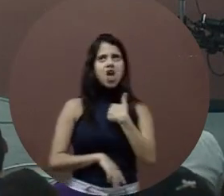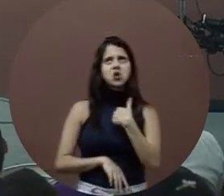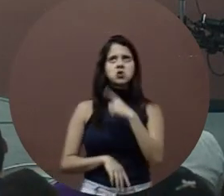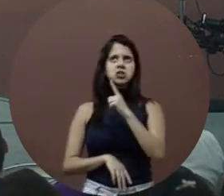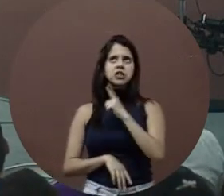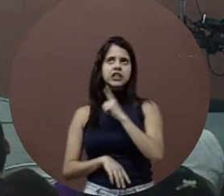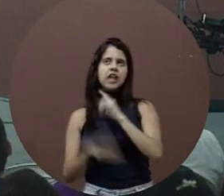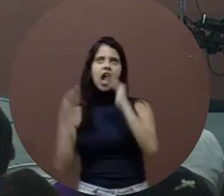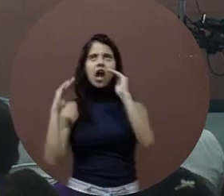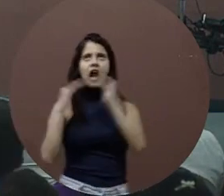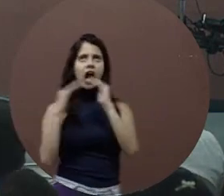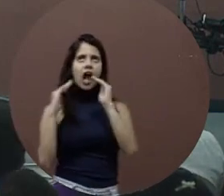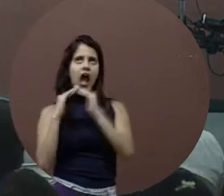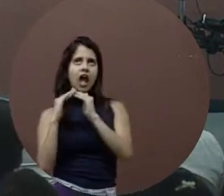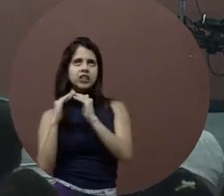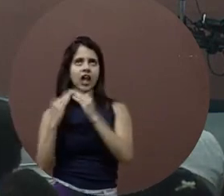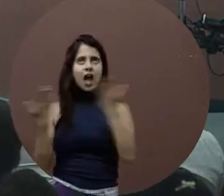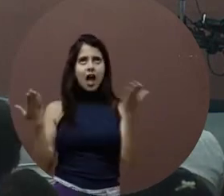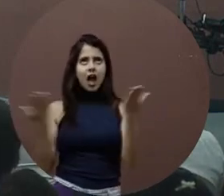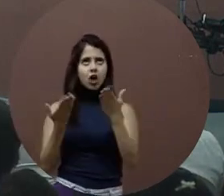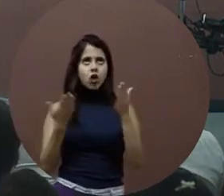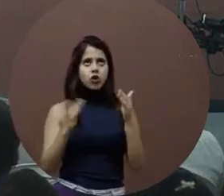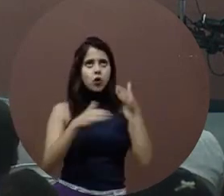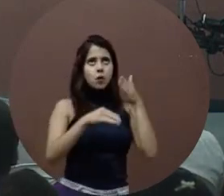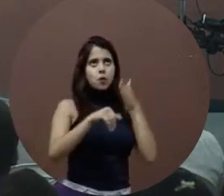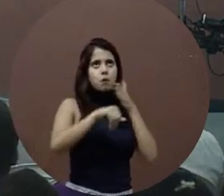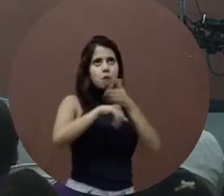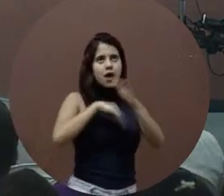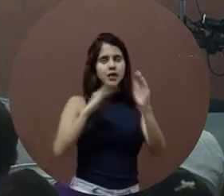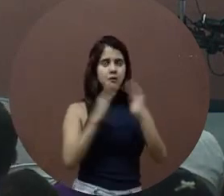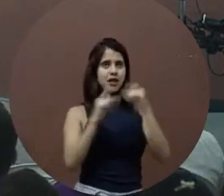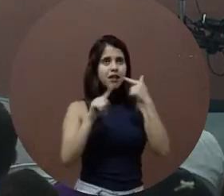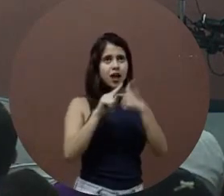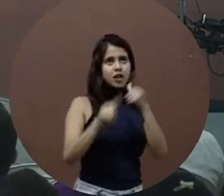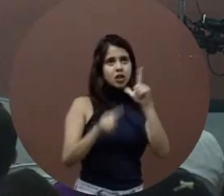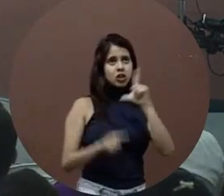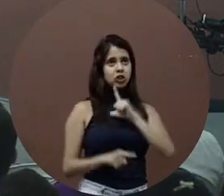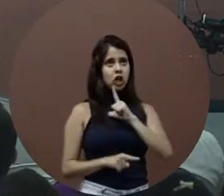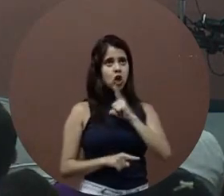tal, e agora eu tenho 2 carros, 5 casas e 3 mulheres.